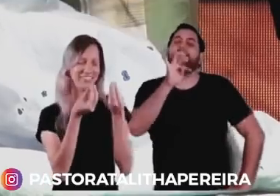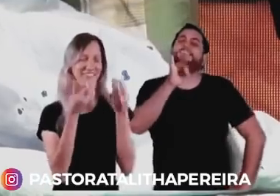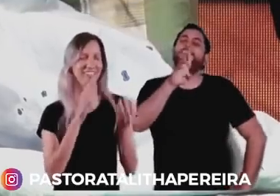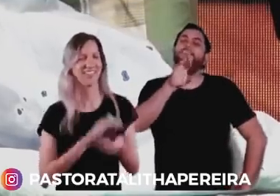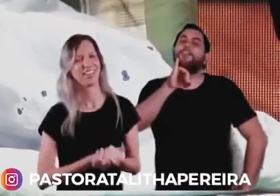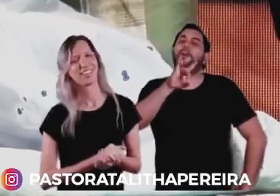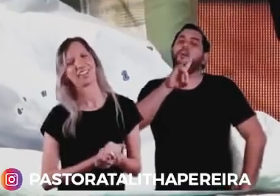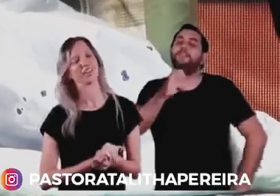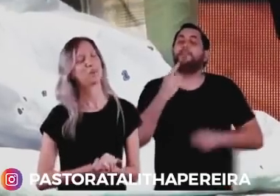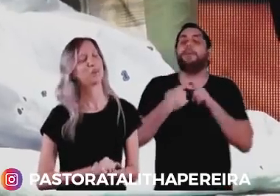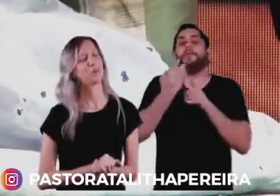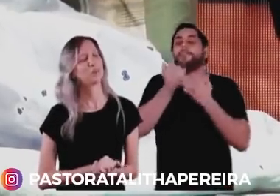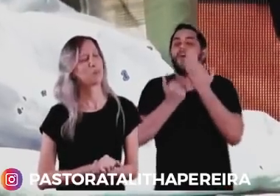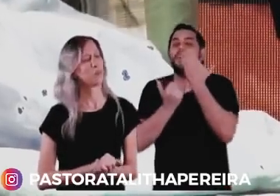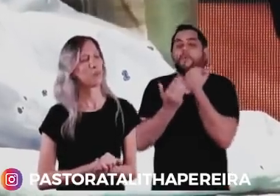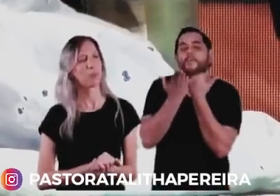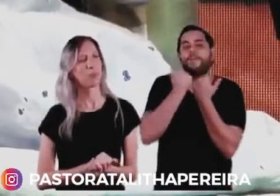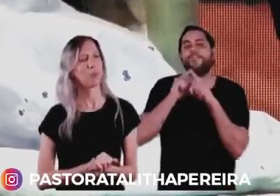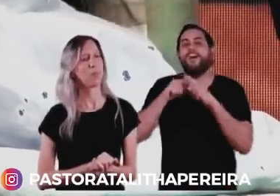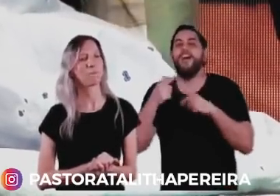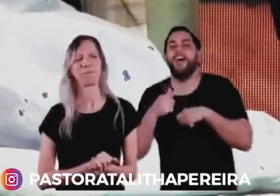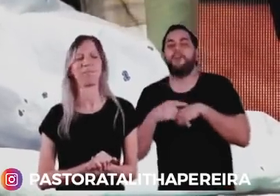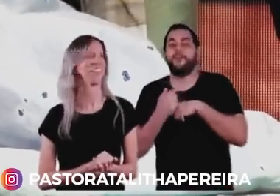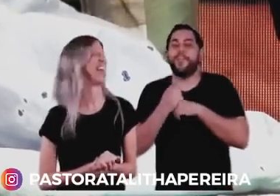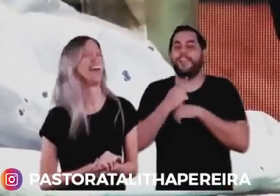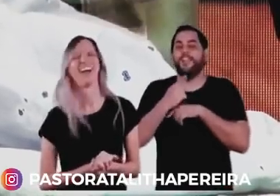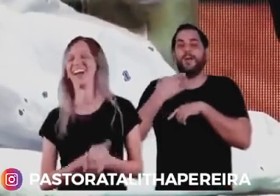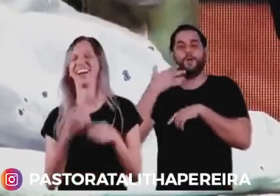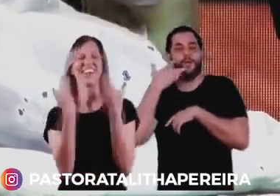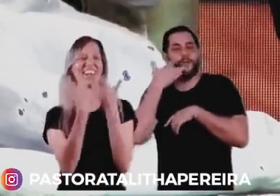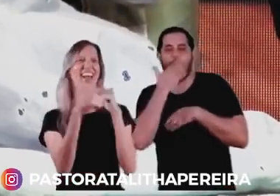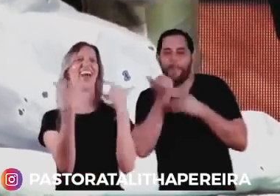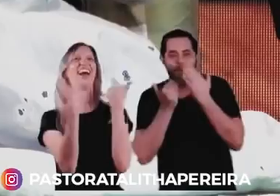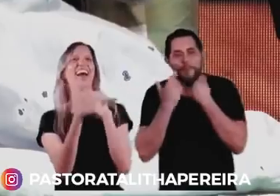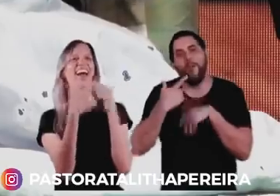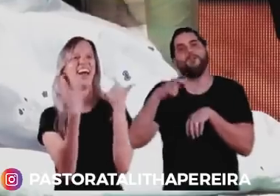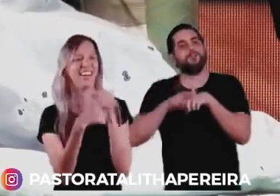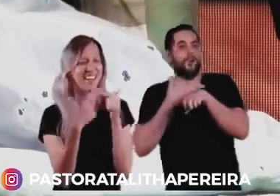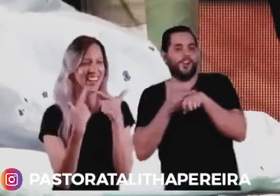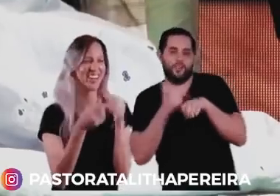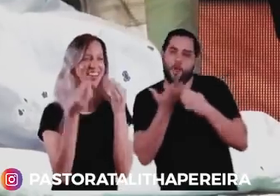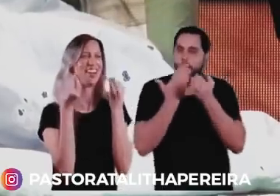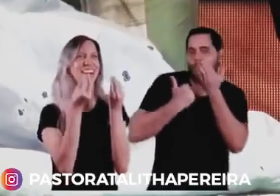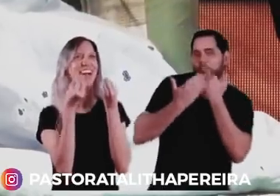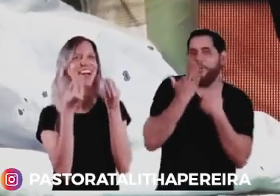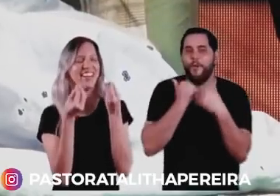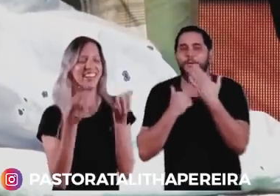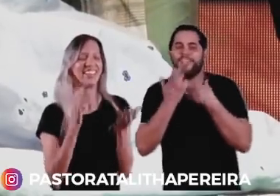a pessoa estava comendo tanto, estava boloide, chocolatoide, né?